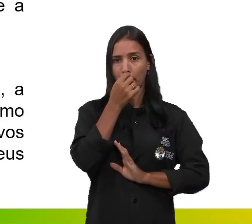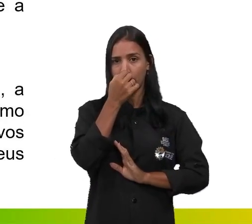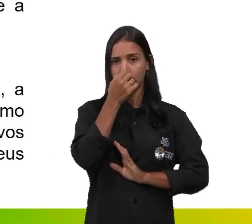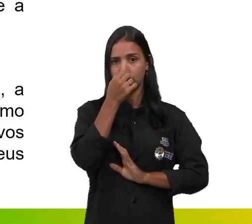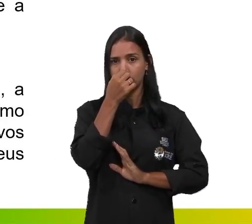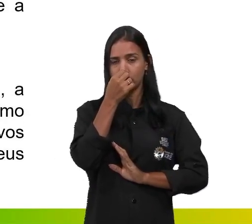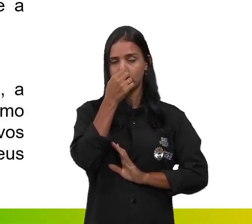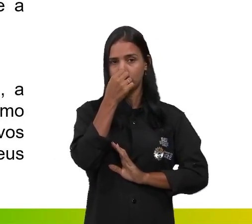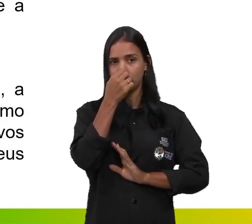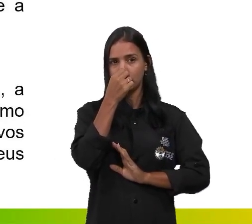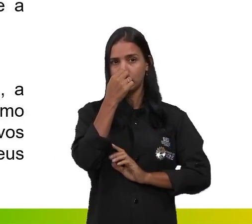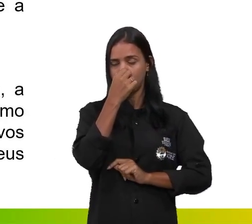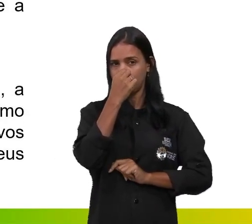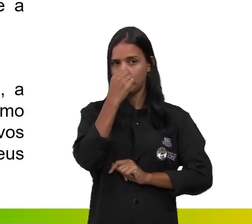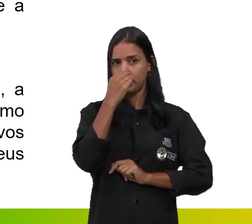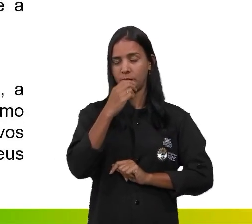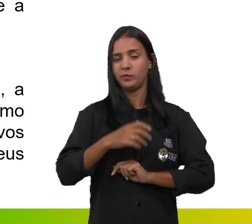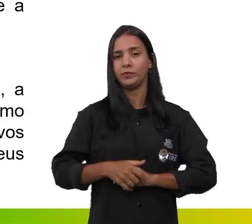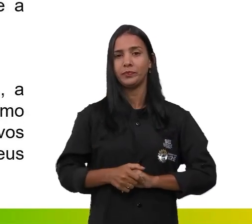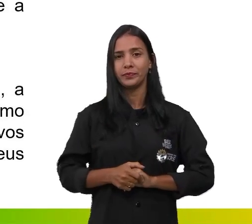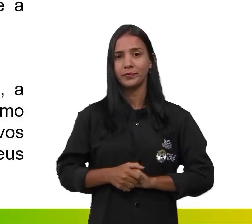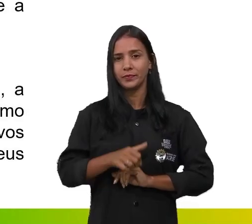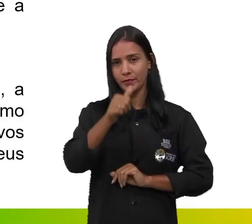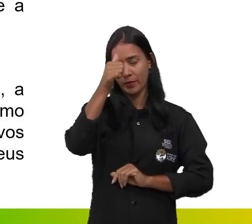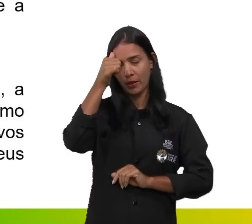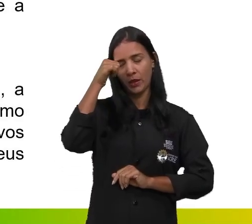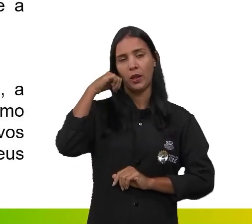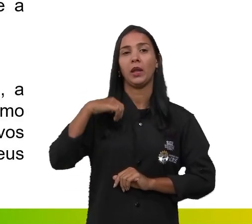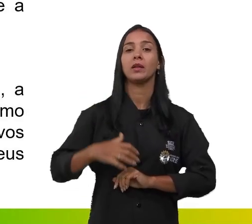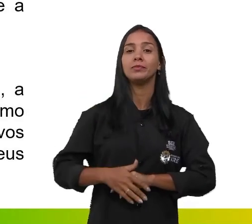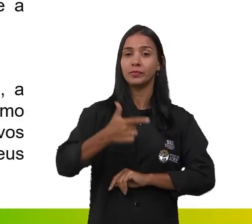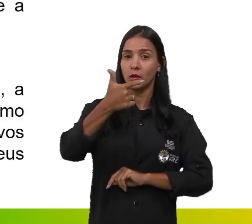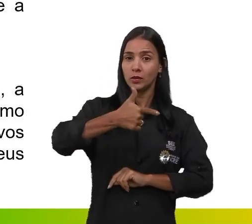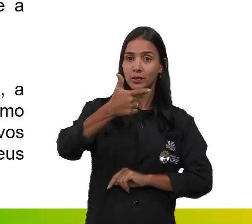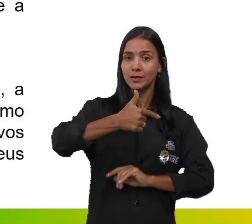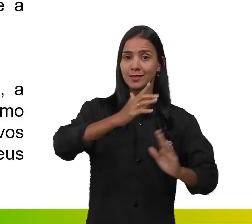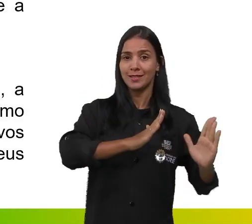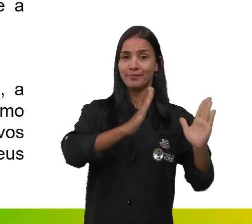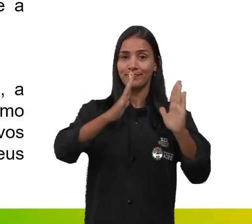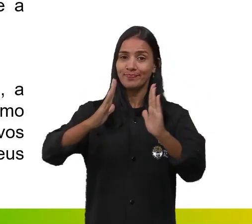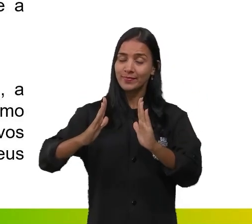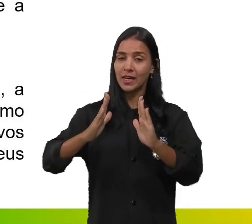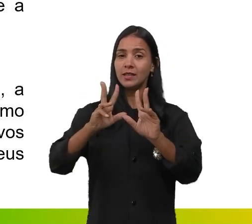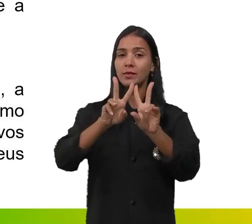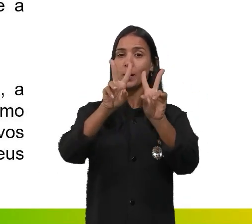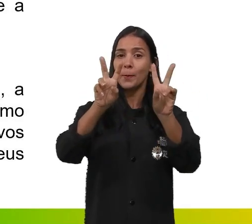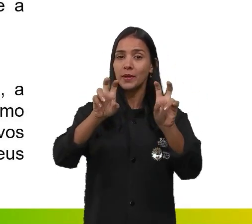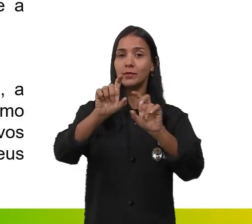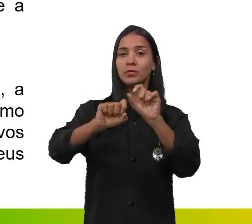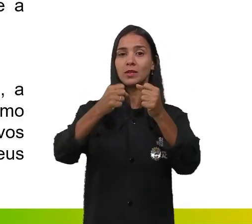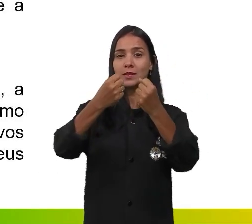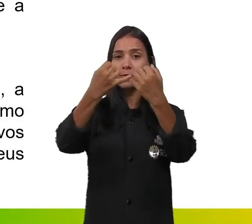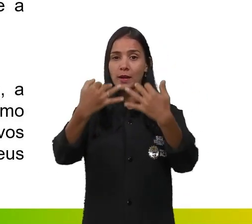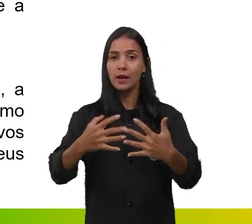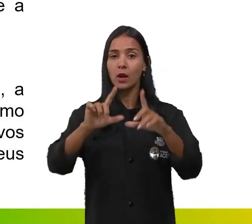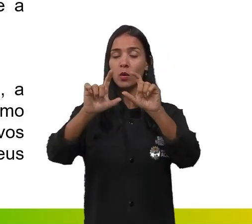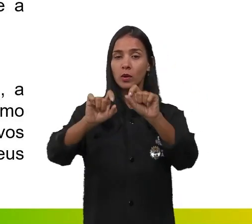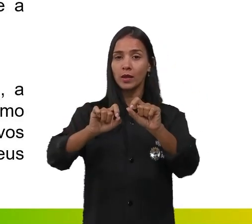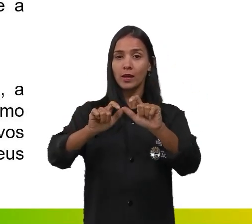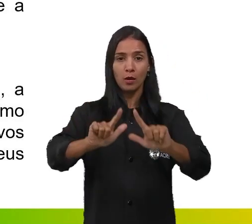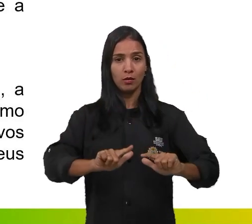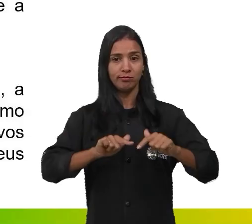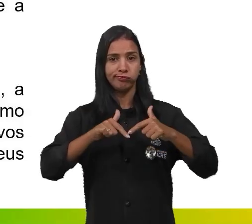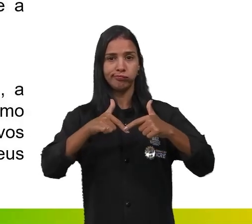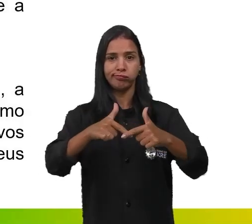Então, agora, num segundo momento, nós estamos tratando da luta pela afirmação da